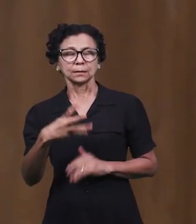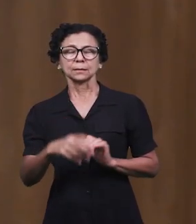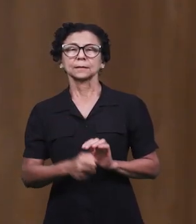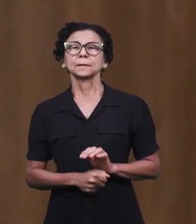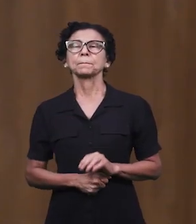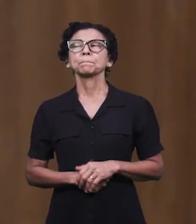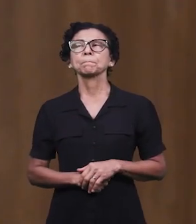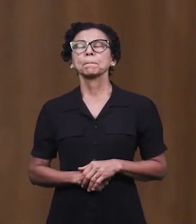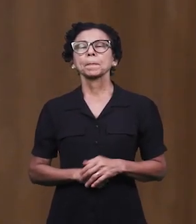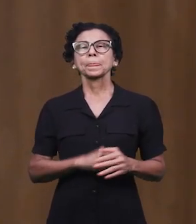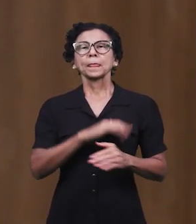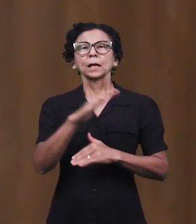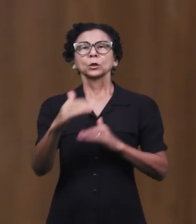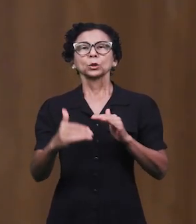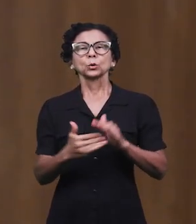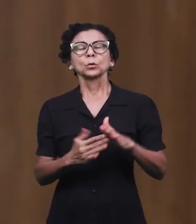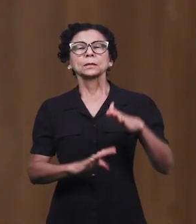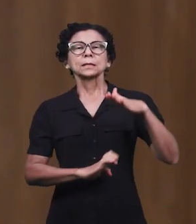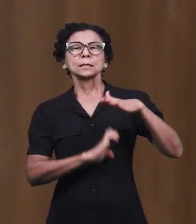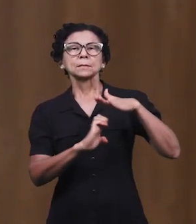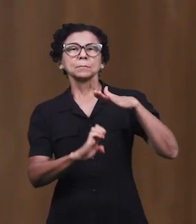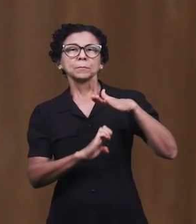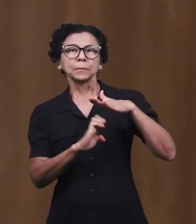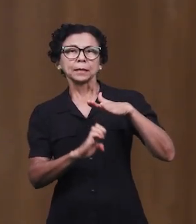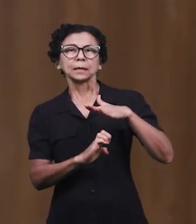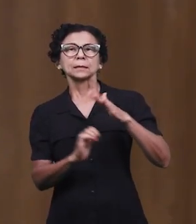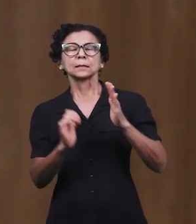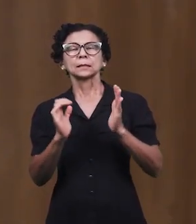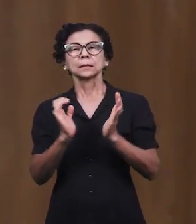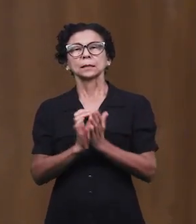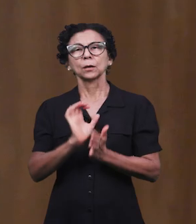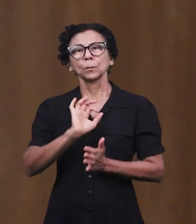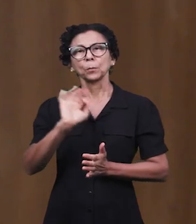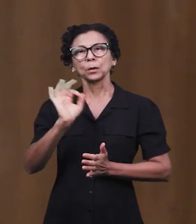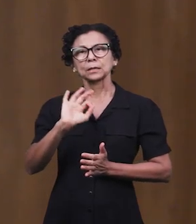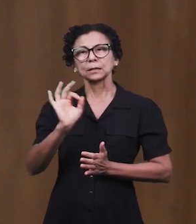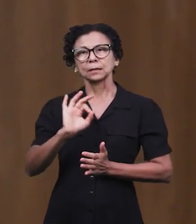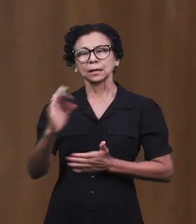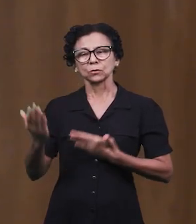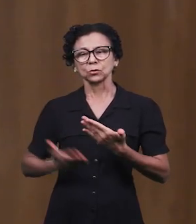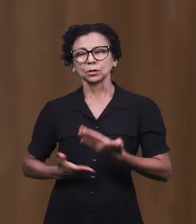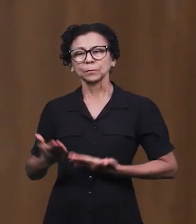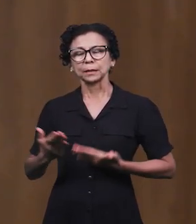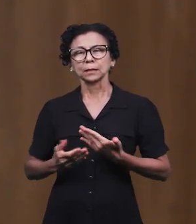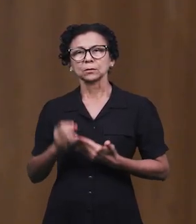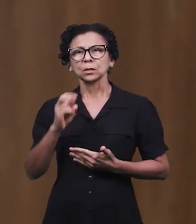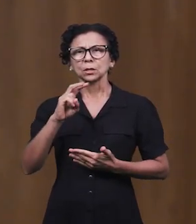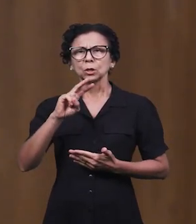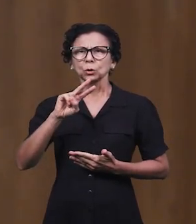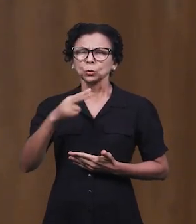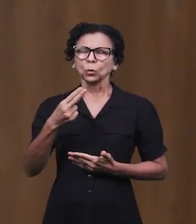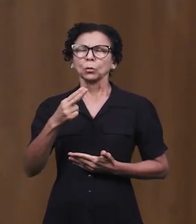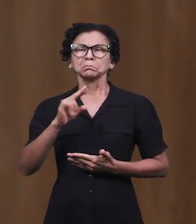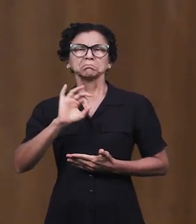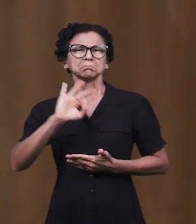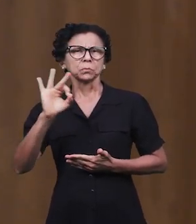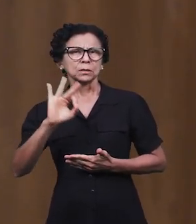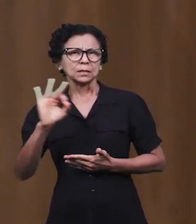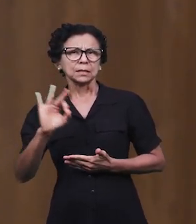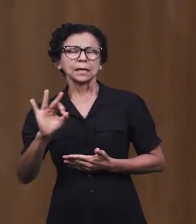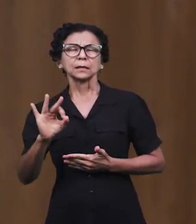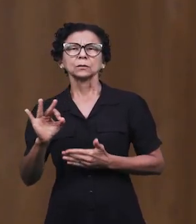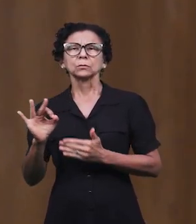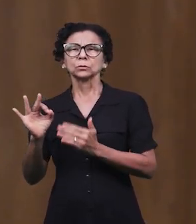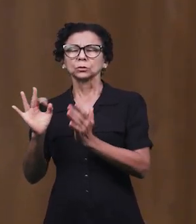com mais de 100 empregados, elas precisam ter uma cota de 2 a 5% de pessoas com